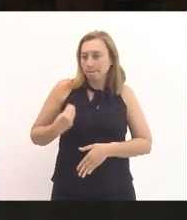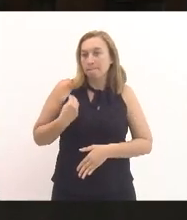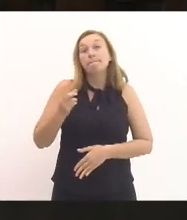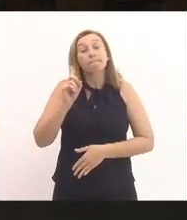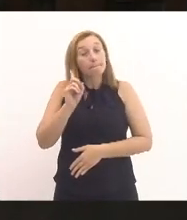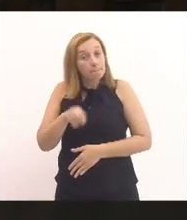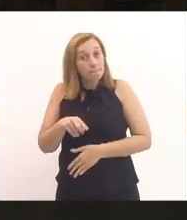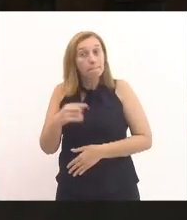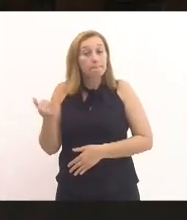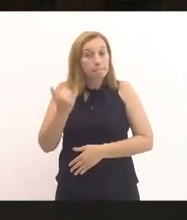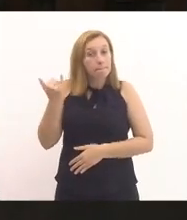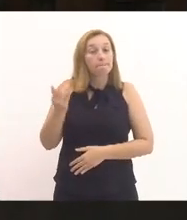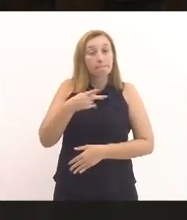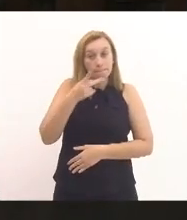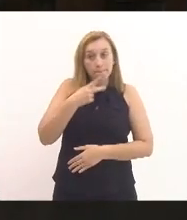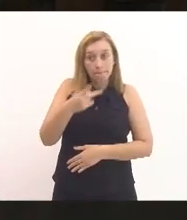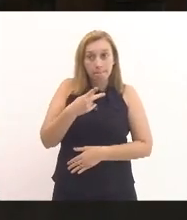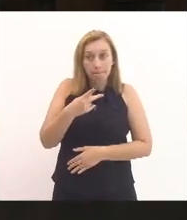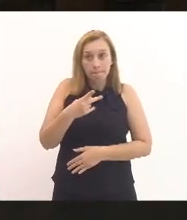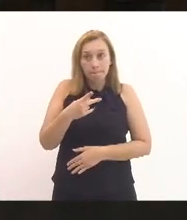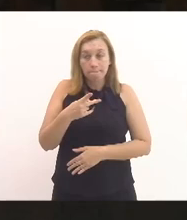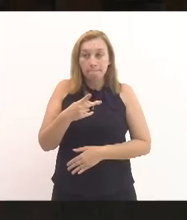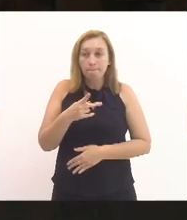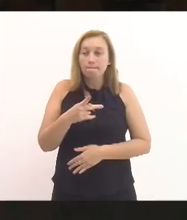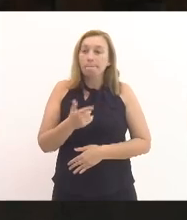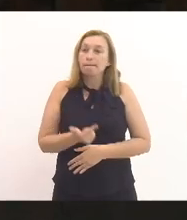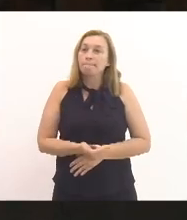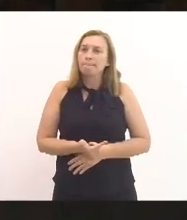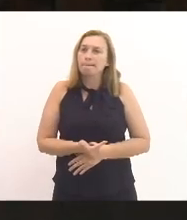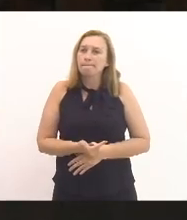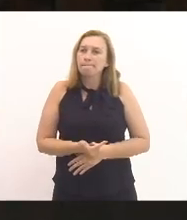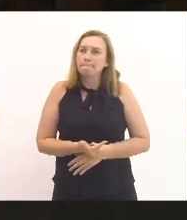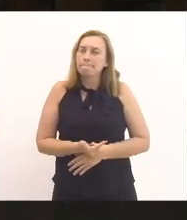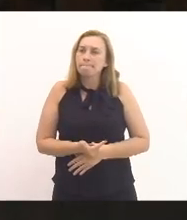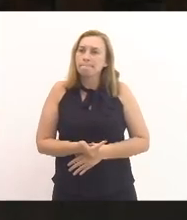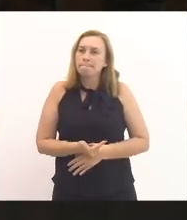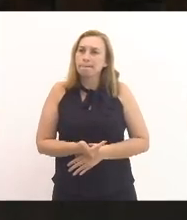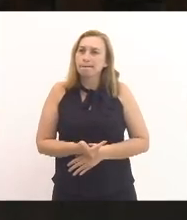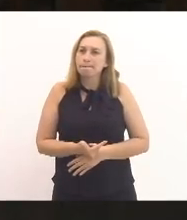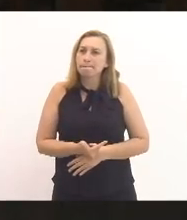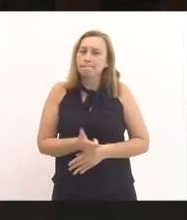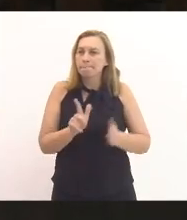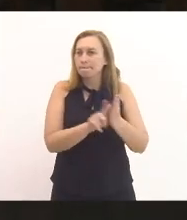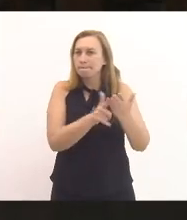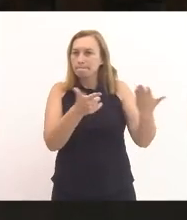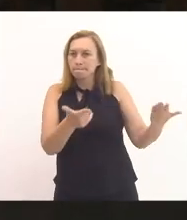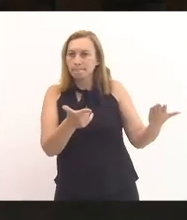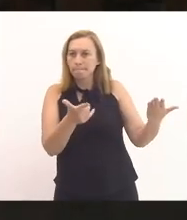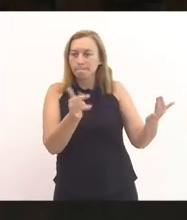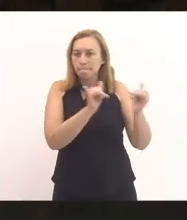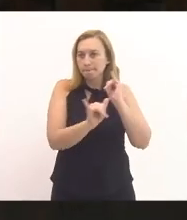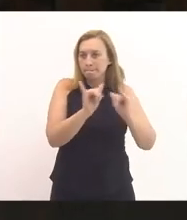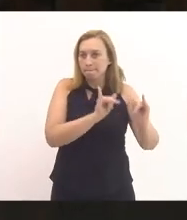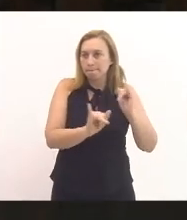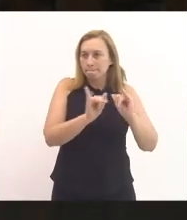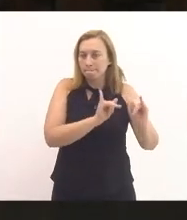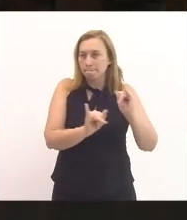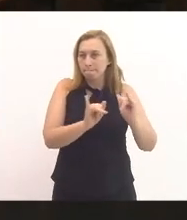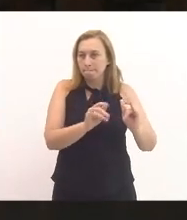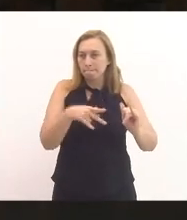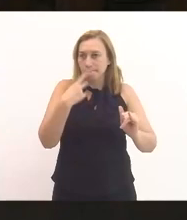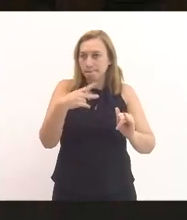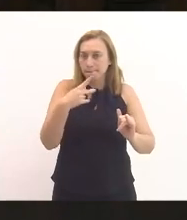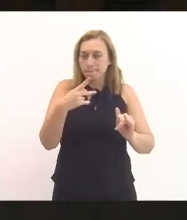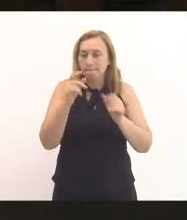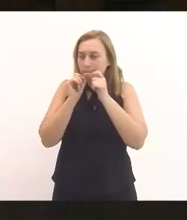é preciso enfatizar um jornal é até colocou isso indiretamente